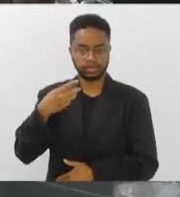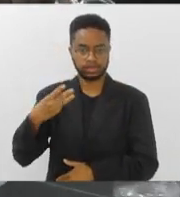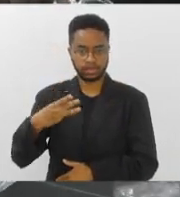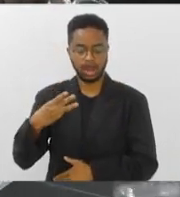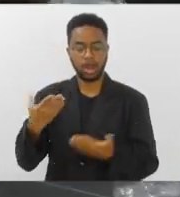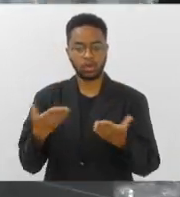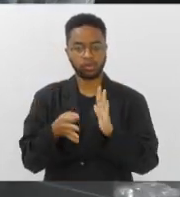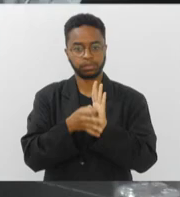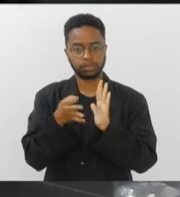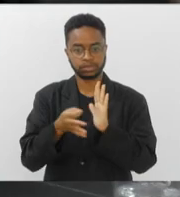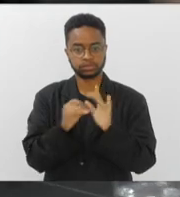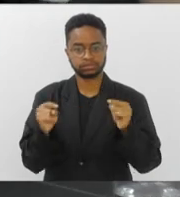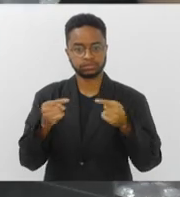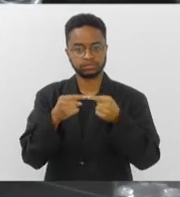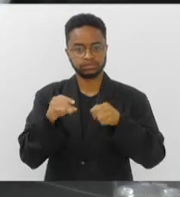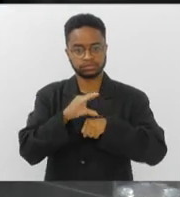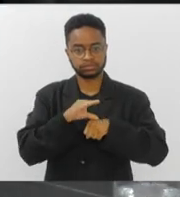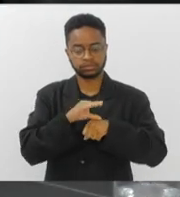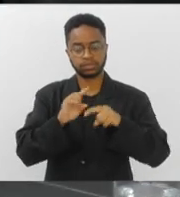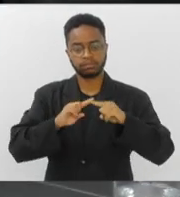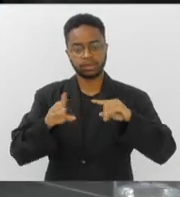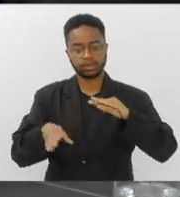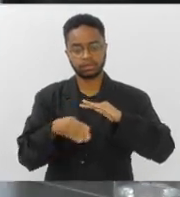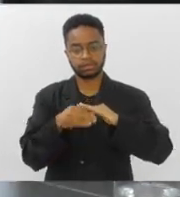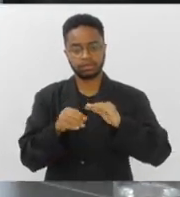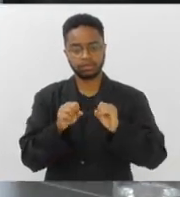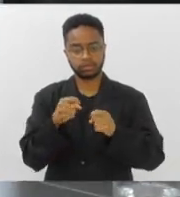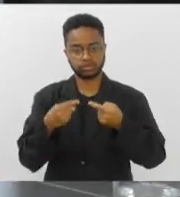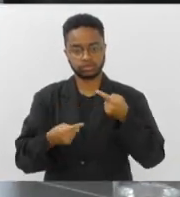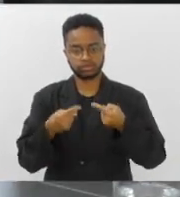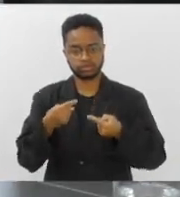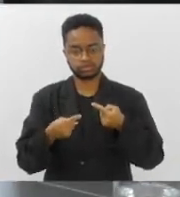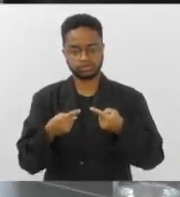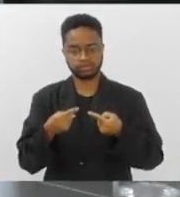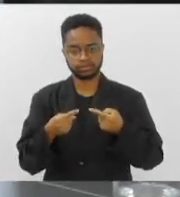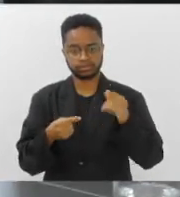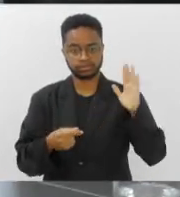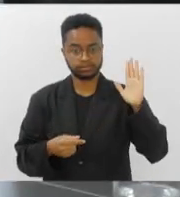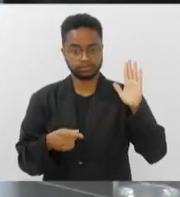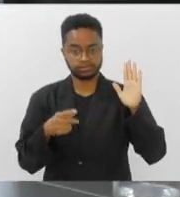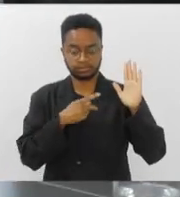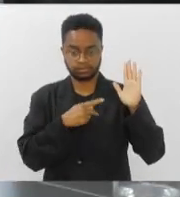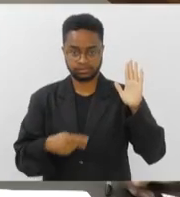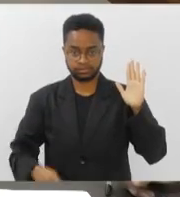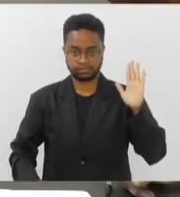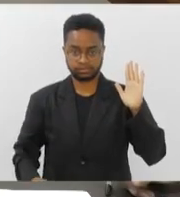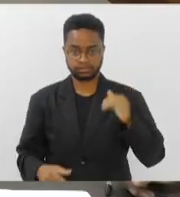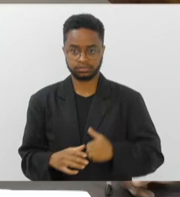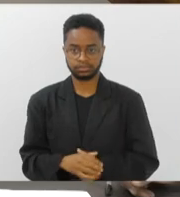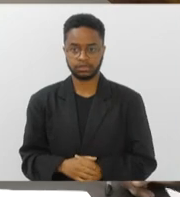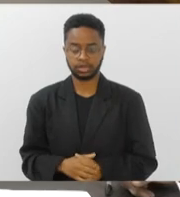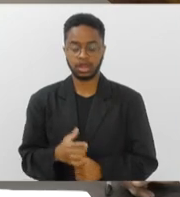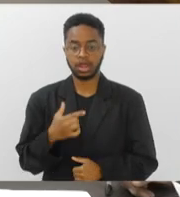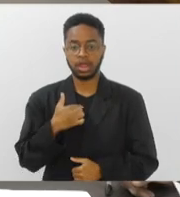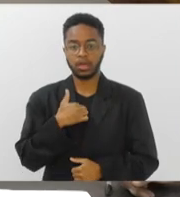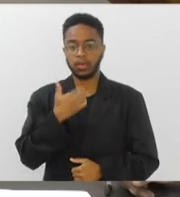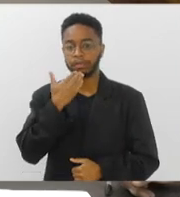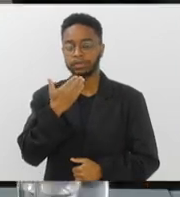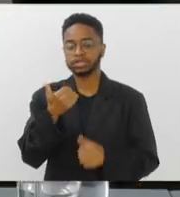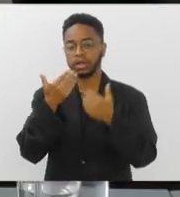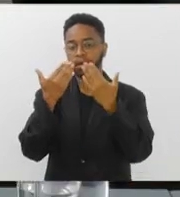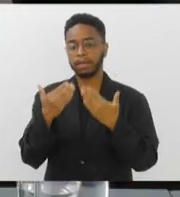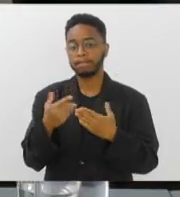deputado Filipinho Raves é pela constitucionalidade com emendas. Em discussão. Presidente. Deputado Luiz Paulo. Por que que eu pedi